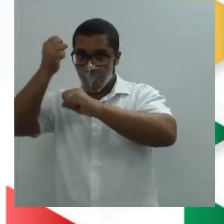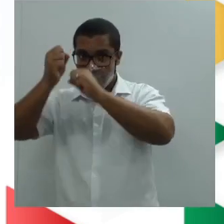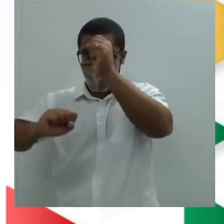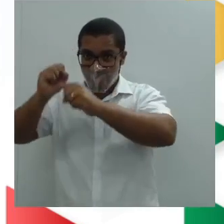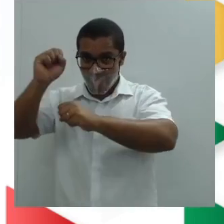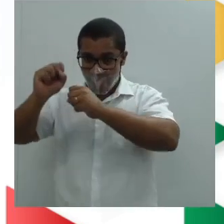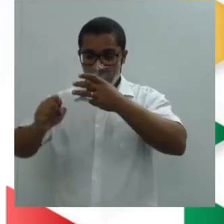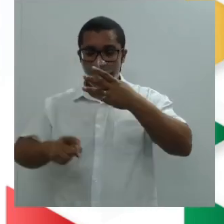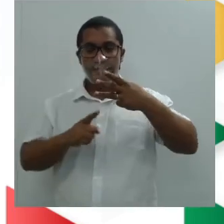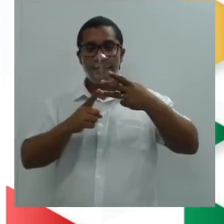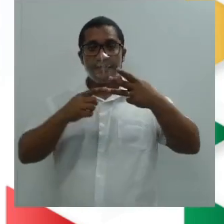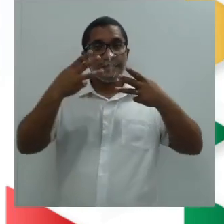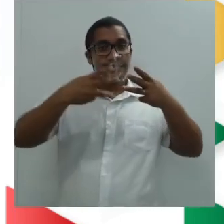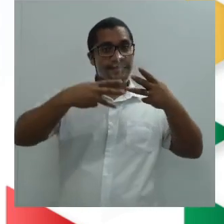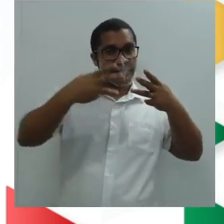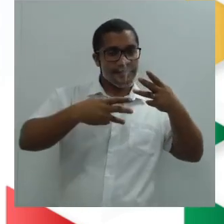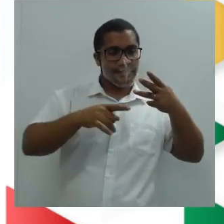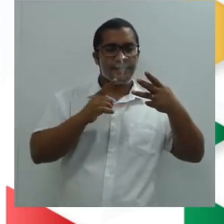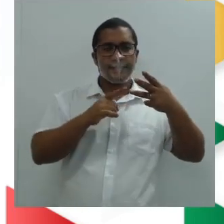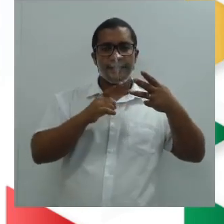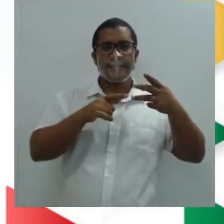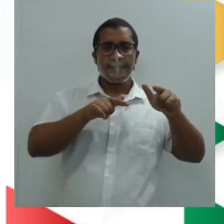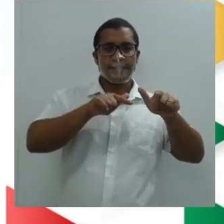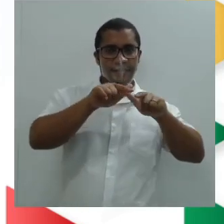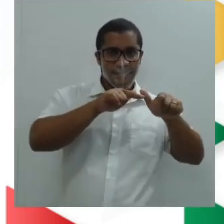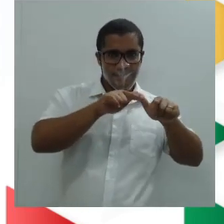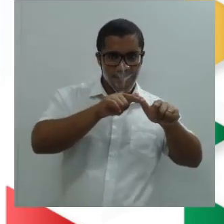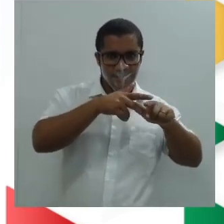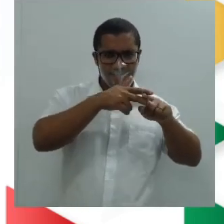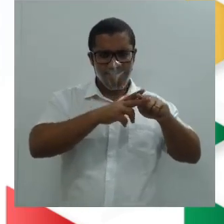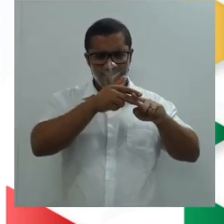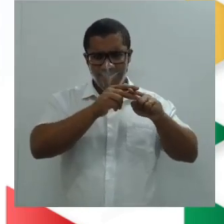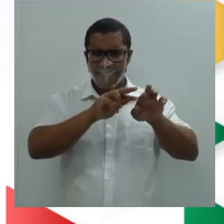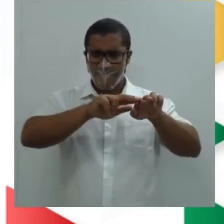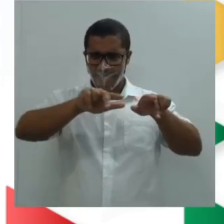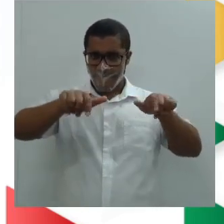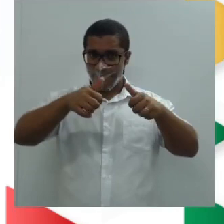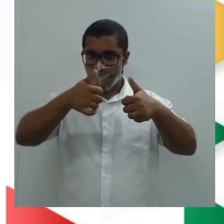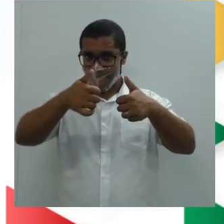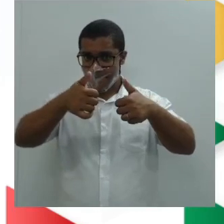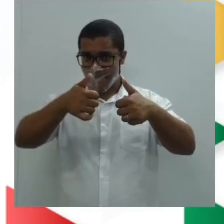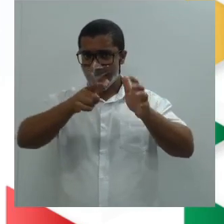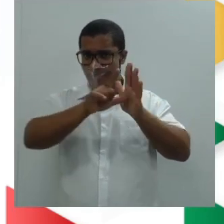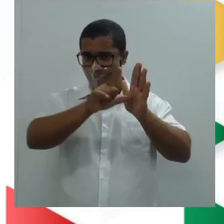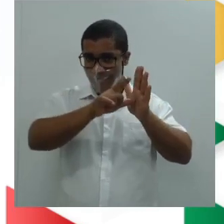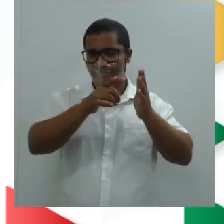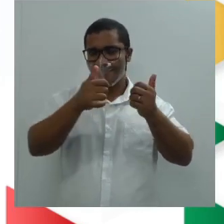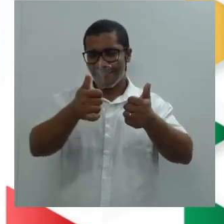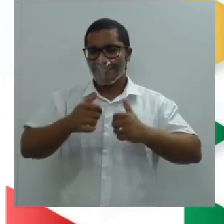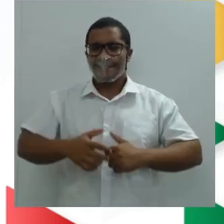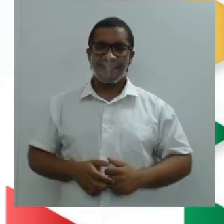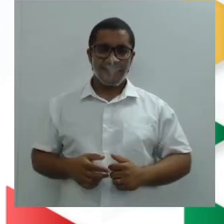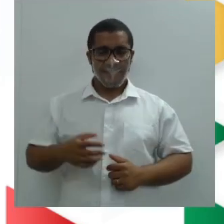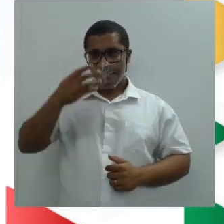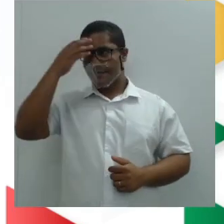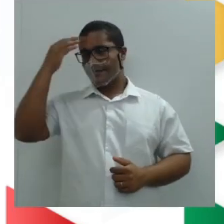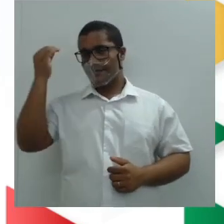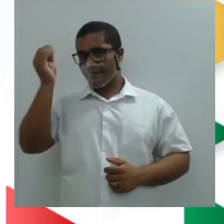indústrias e o terciário a serviços, tá certo? Então não podemos esquecer disso, que são